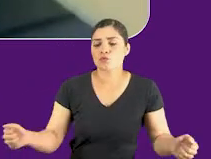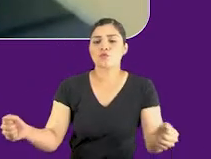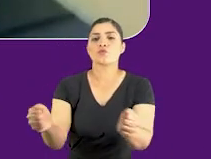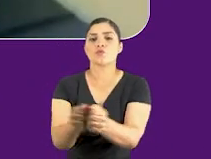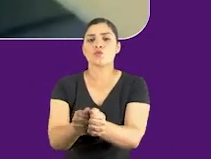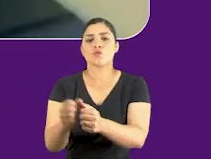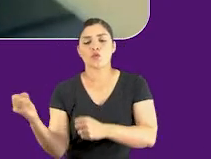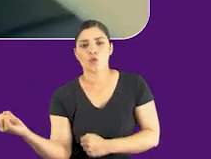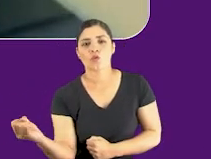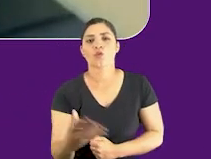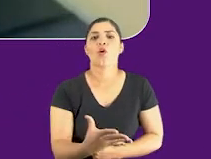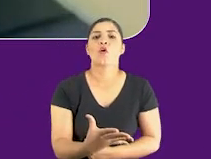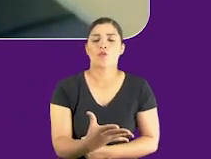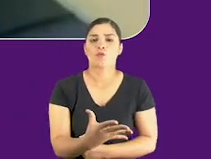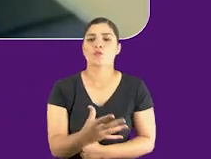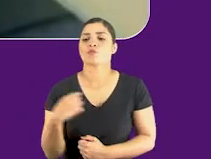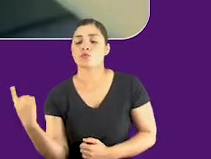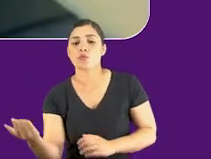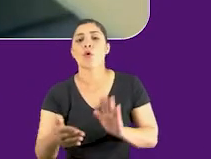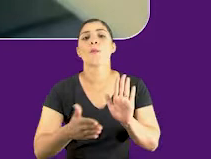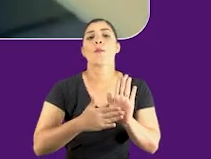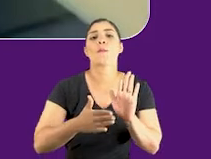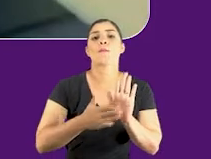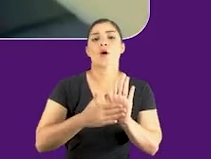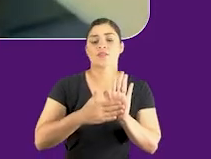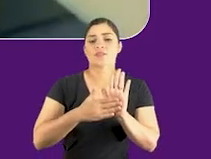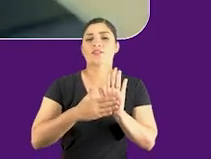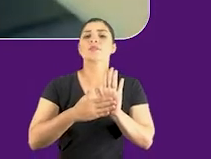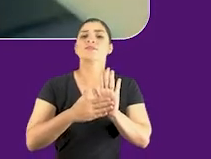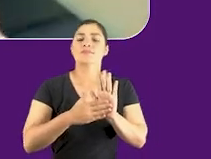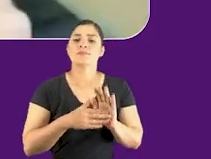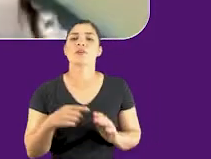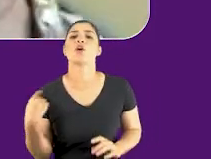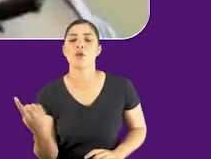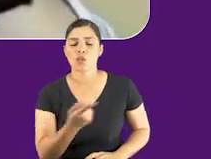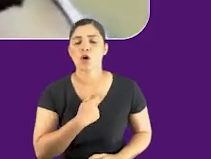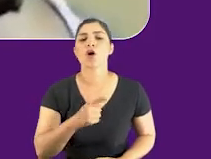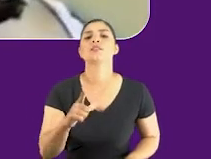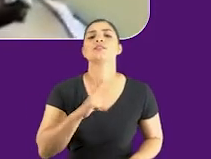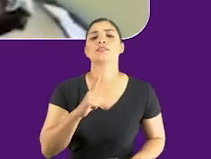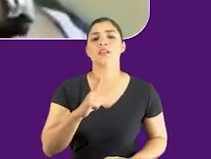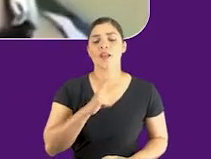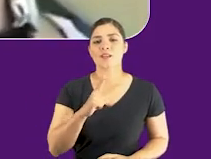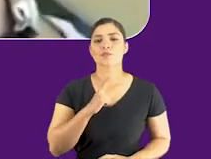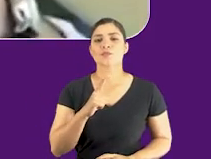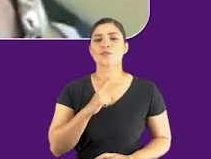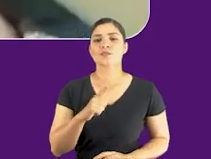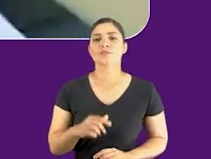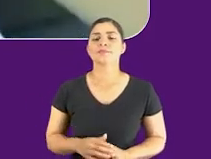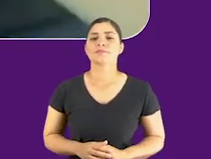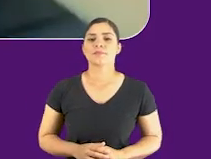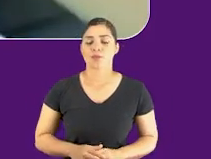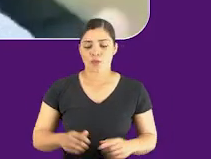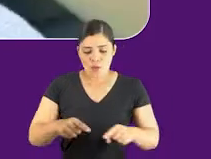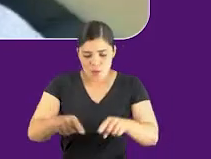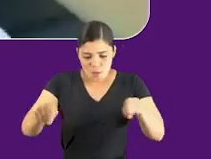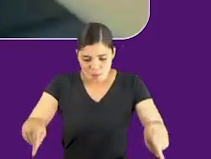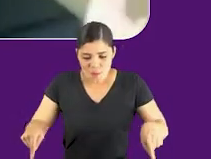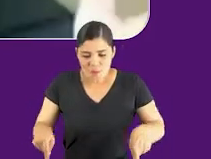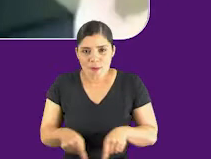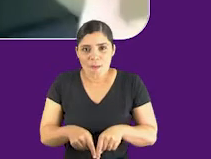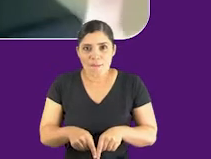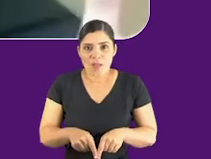possam Inovar todos possam fazer propostas e nós temos um uma uma